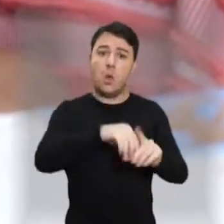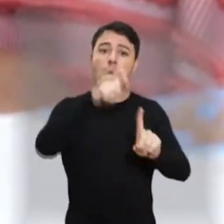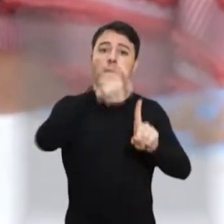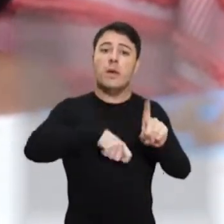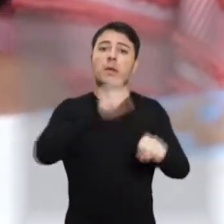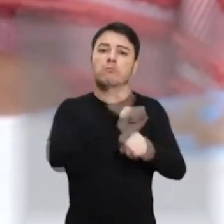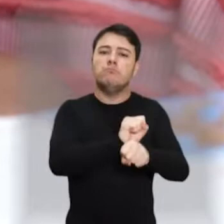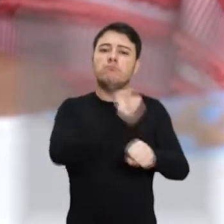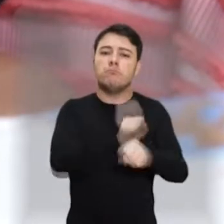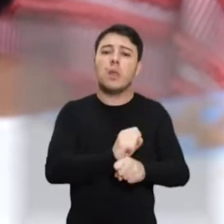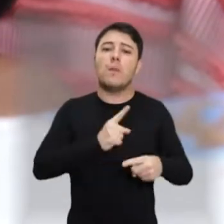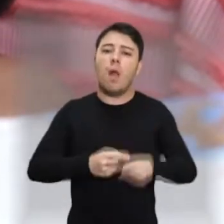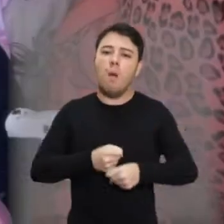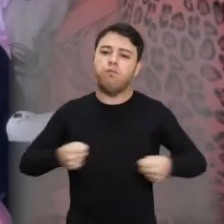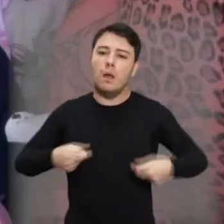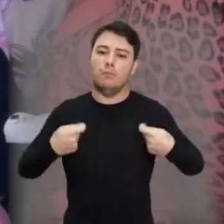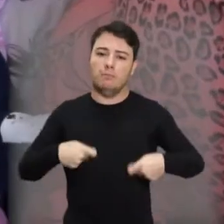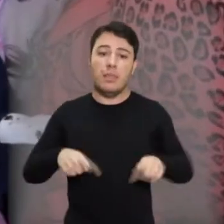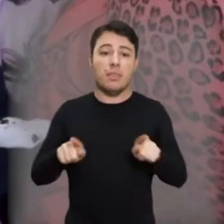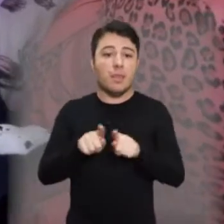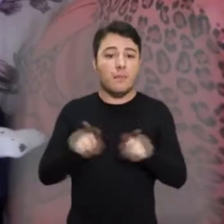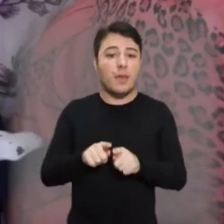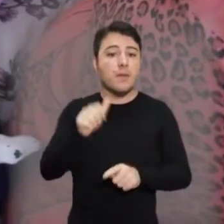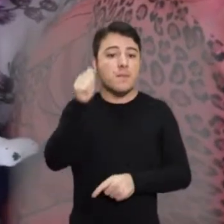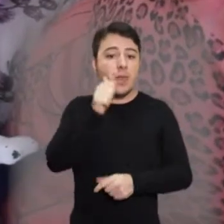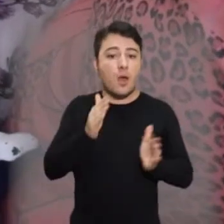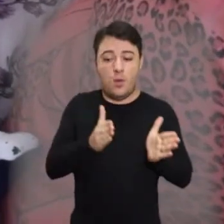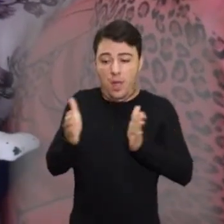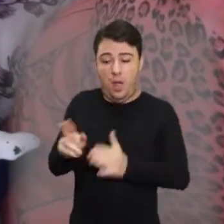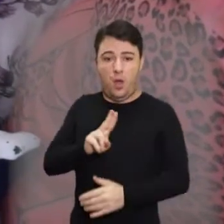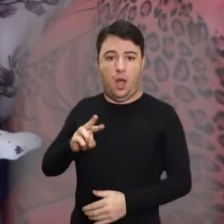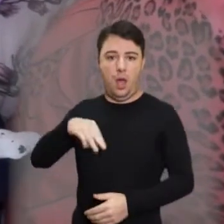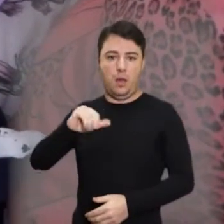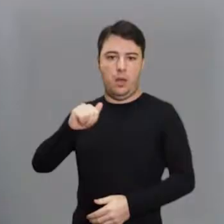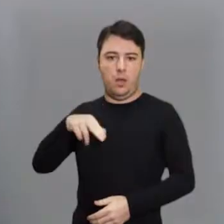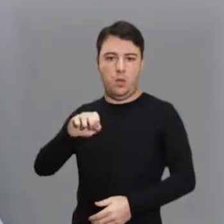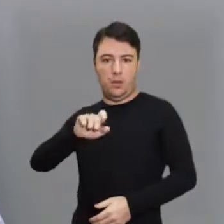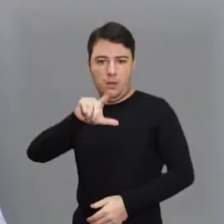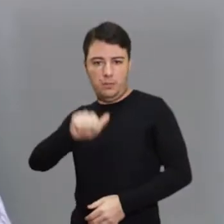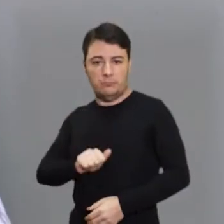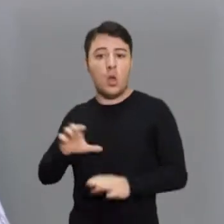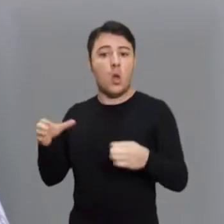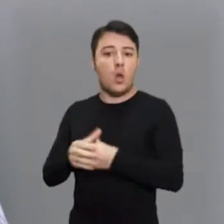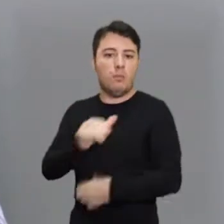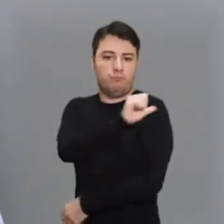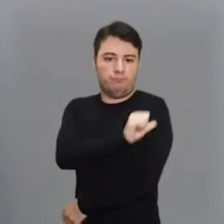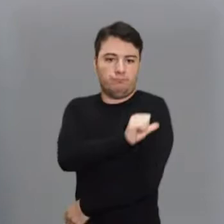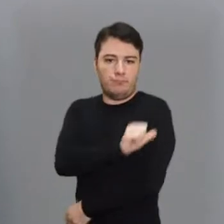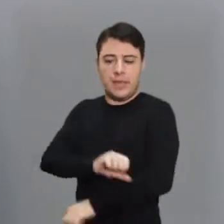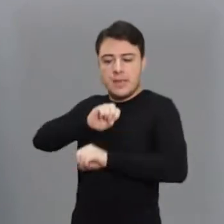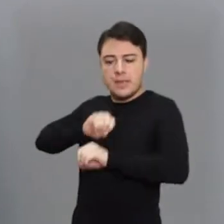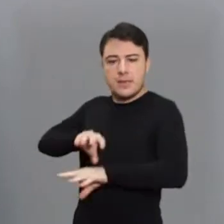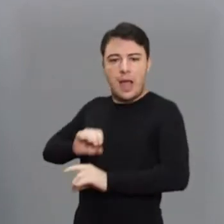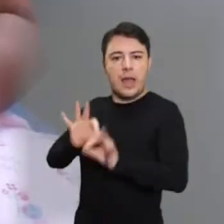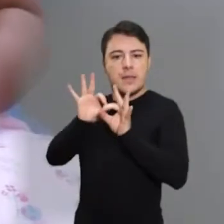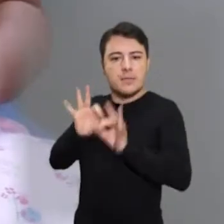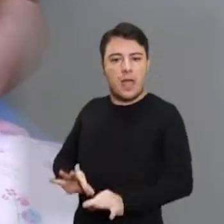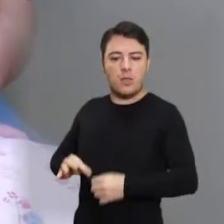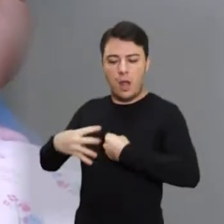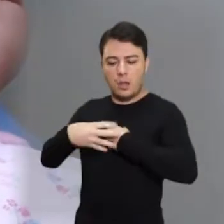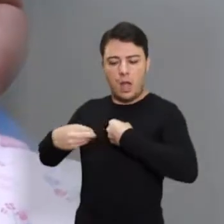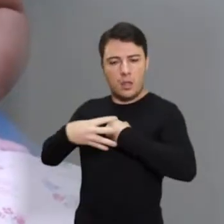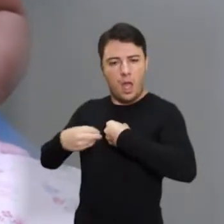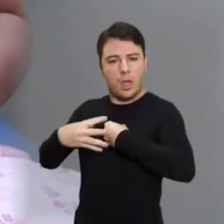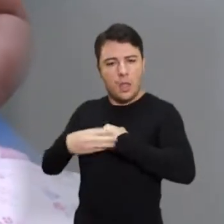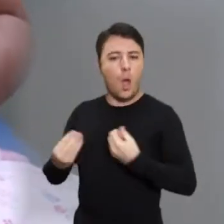na maternidade para ganho de peso, assim como sua vizinha de quarto, a Manuela. A forma correta de alimentar a bebê, a